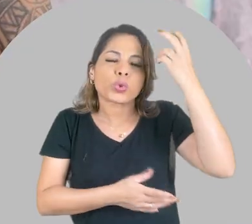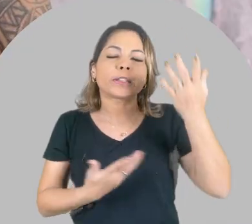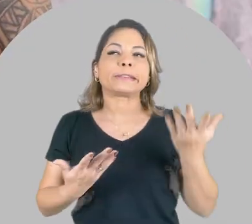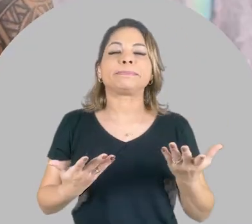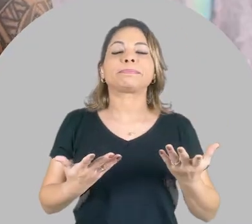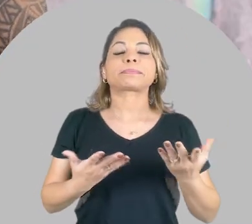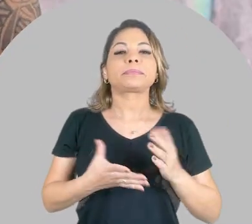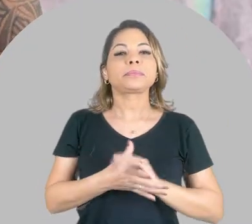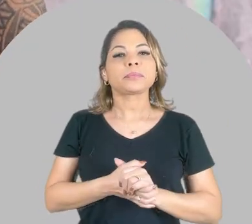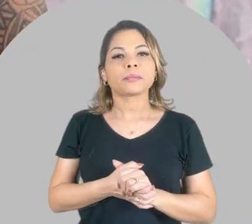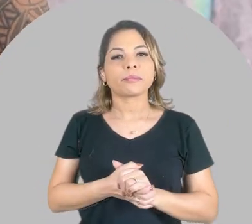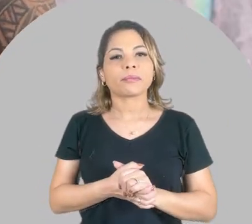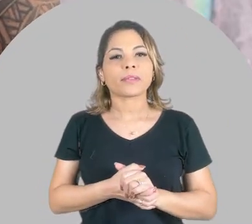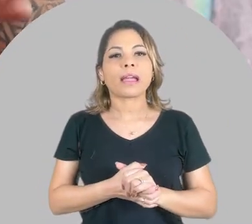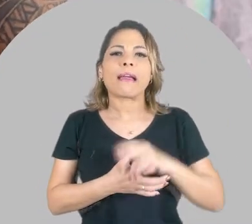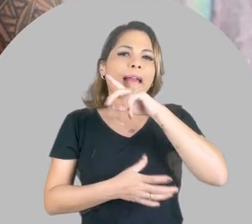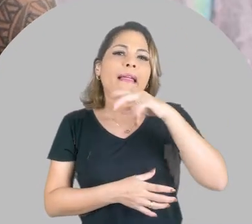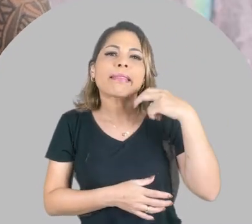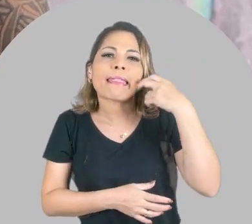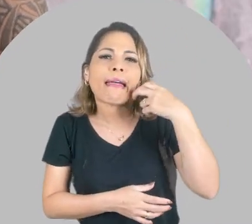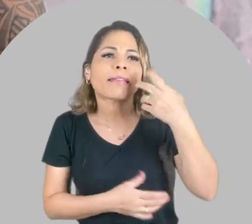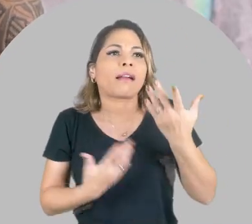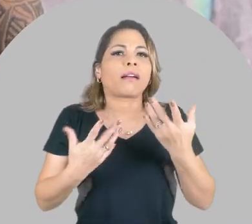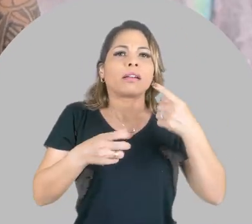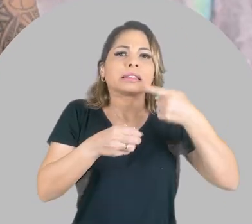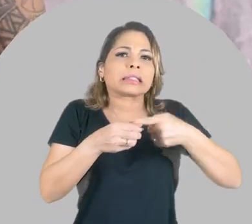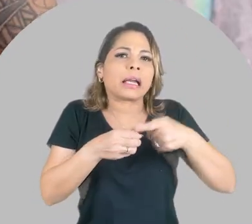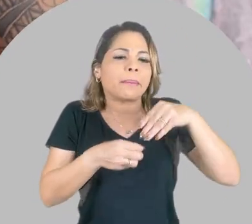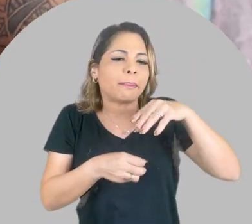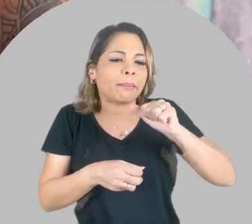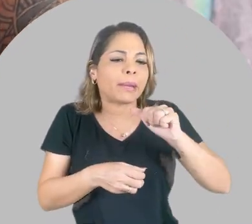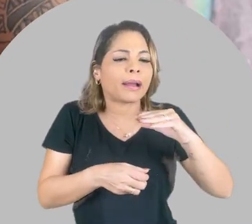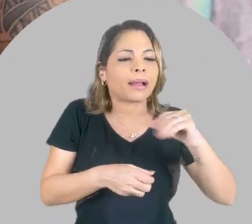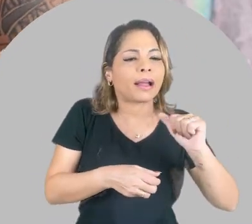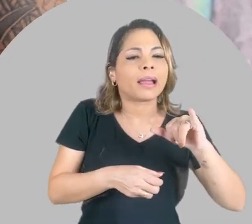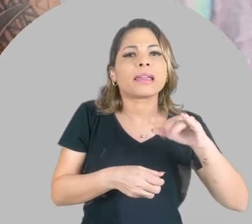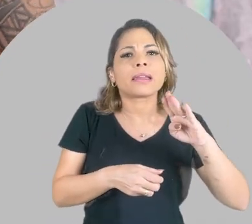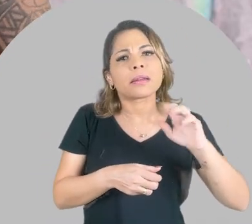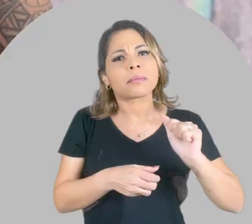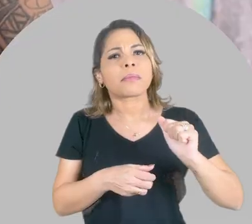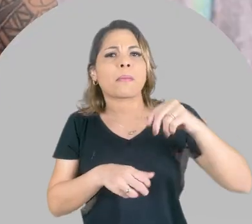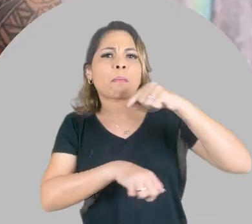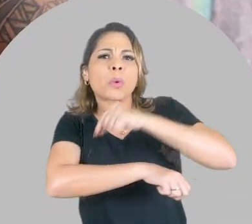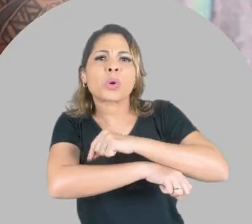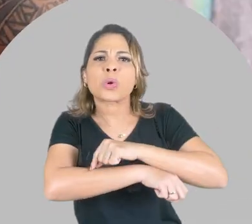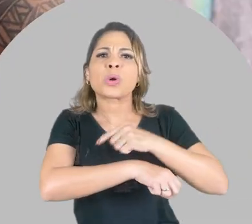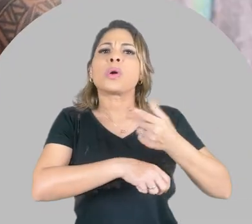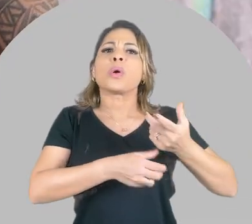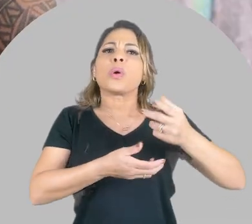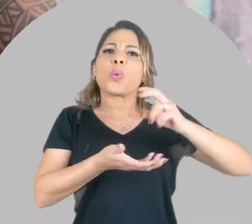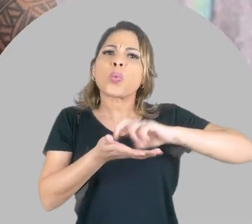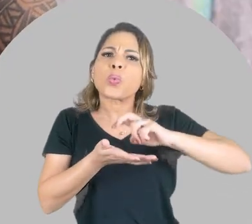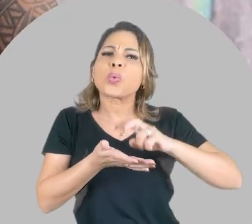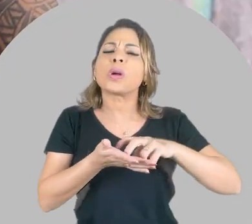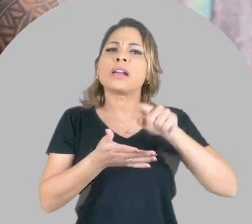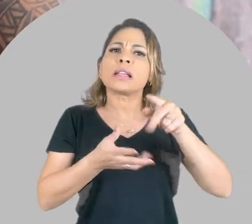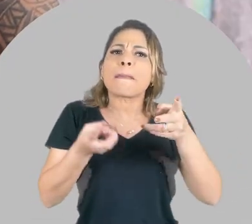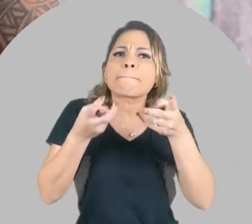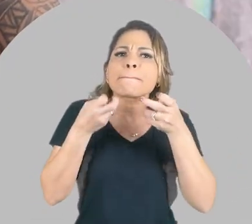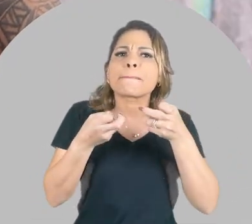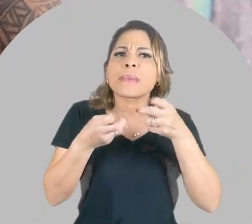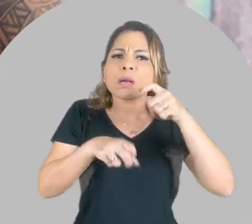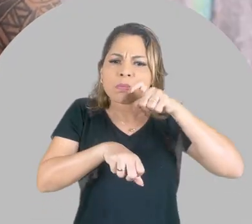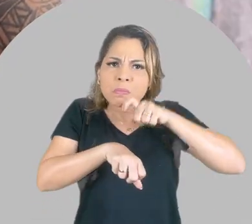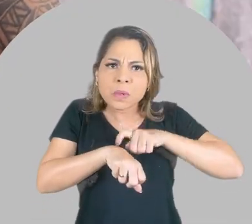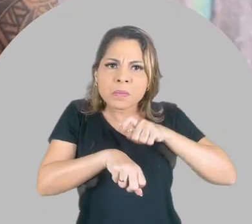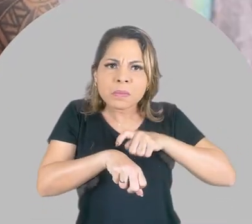criar uma situação hipotética. A gente cria um ponto de cultura em Natal, Macaíba, Mossoró. A gente cria um ponto de cultura do hip hop.